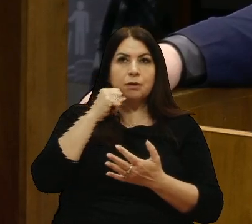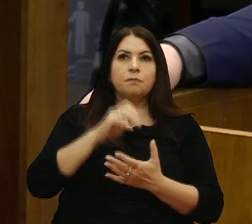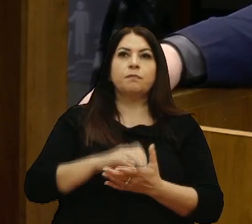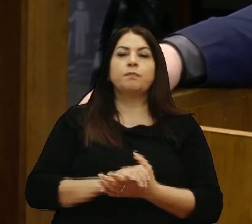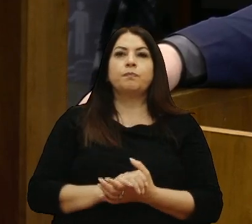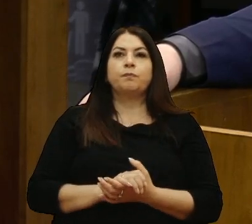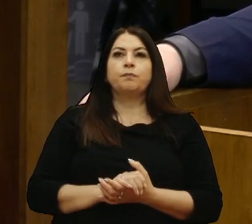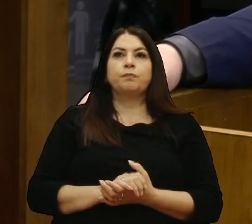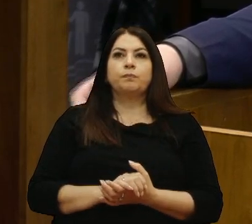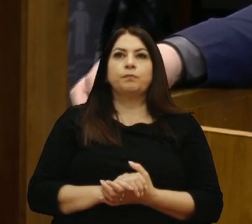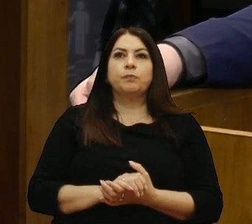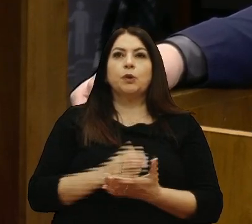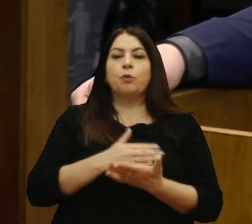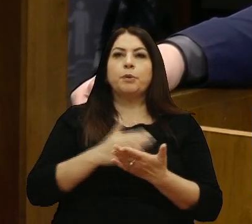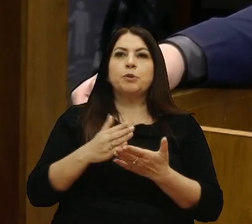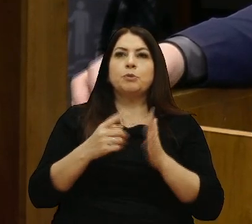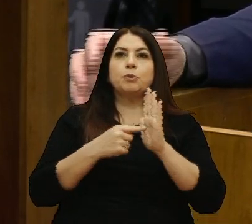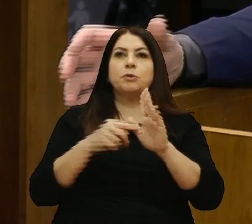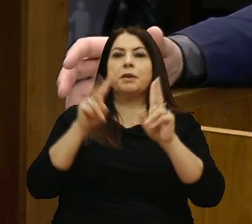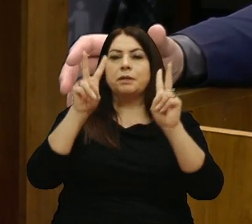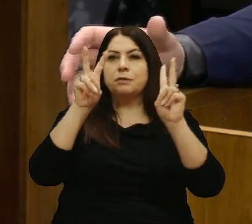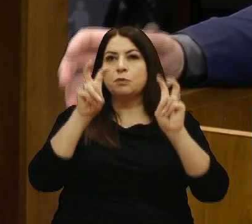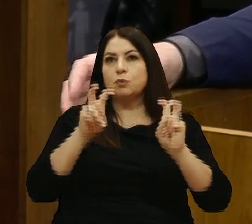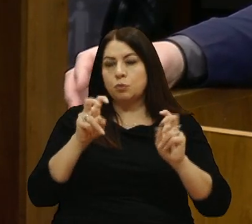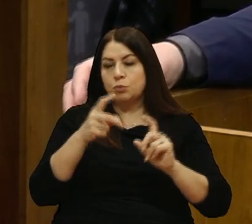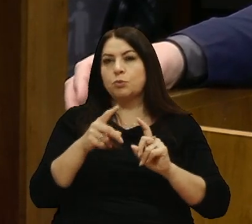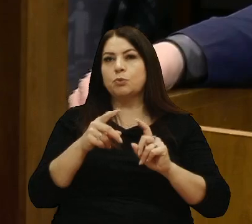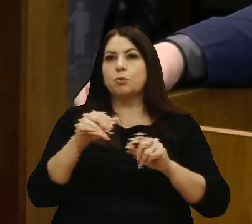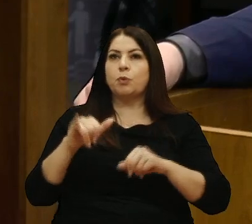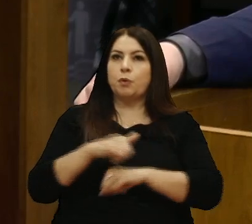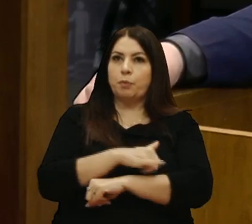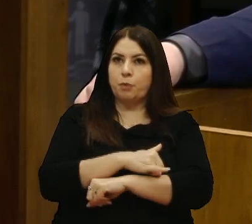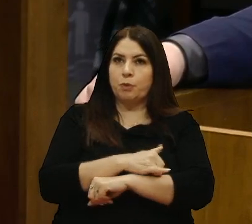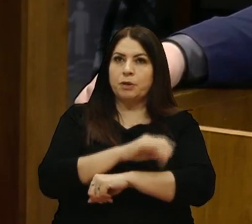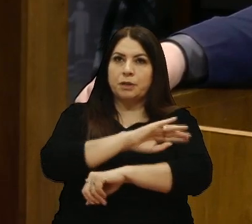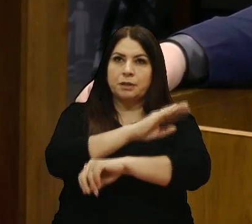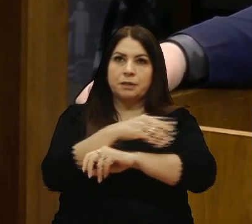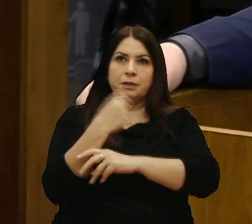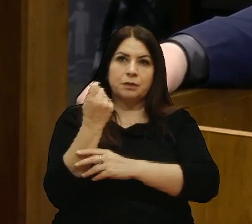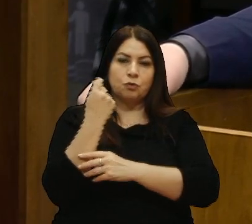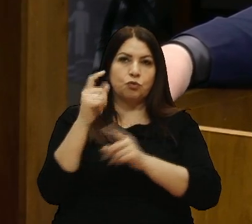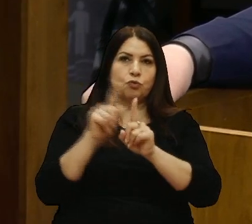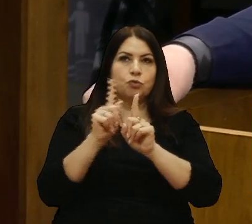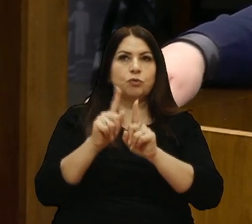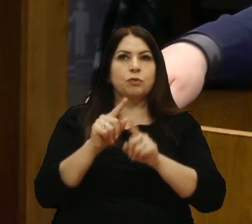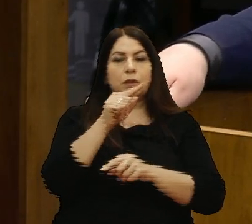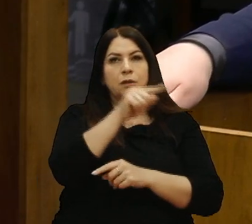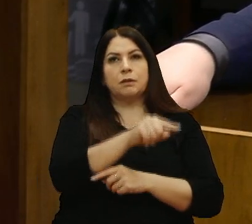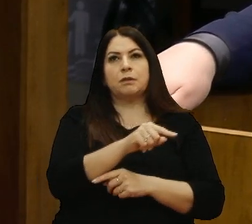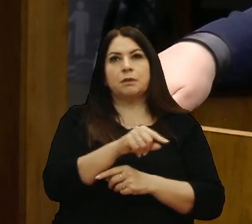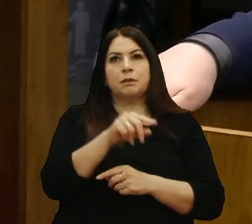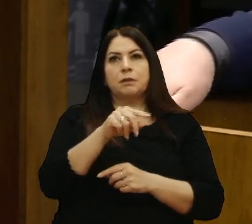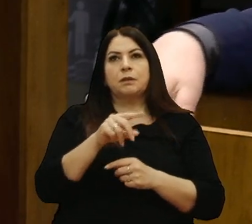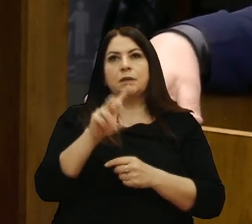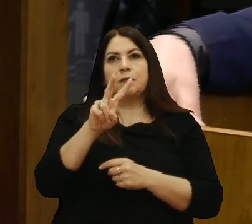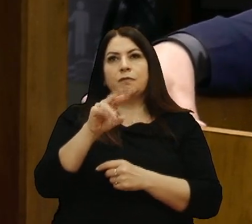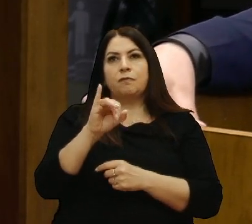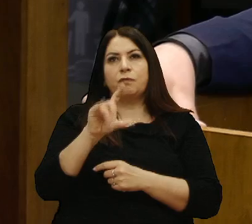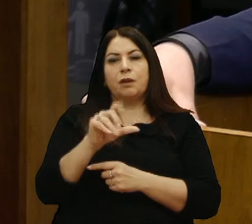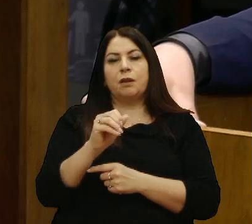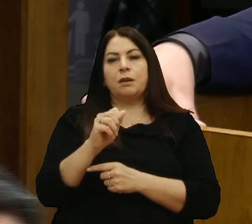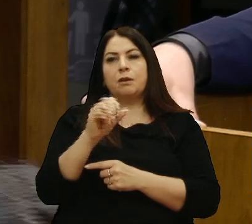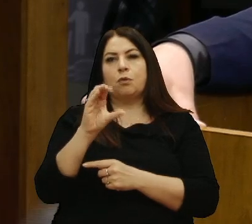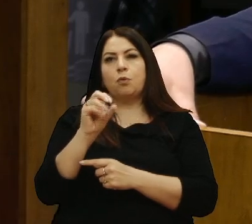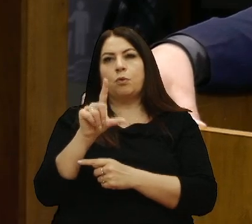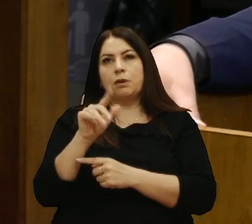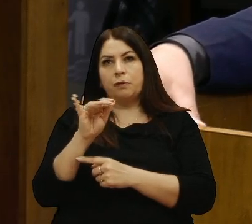República, começou a trazer esse assunto, que é o aeroporto da Serra Gaúcha, sediado futuramente aqui no distrito de Vila Oliva, em Caxias do